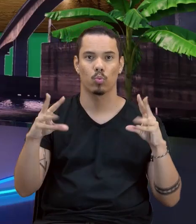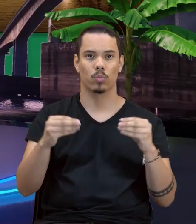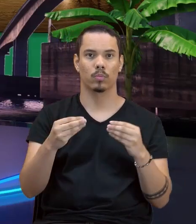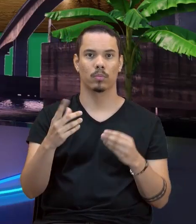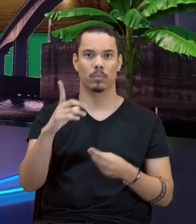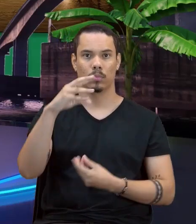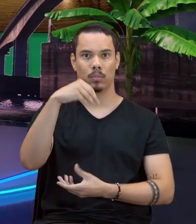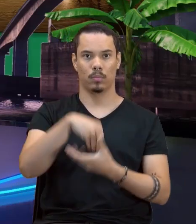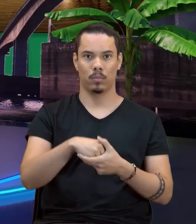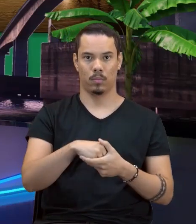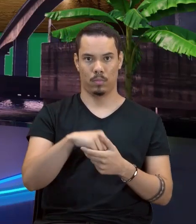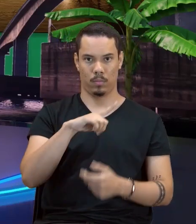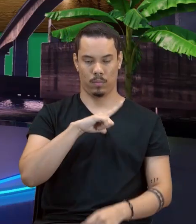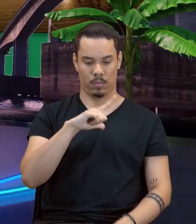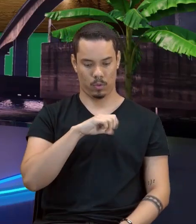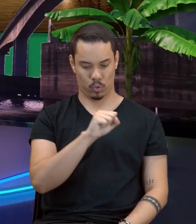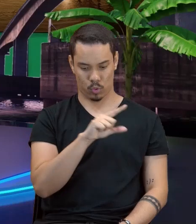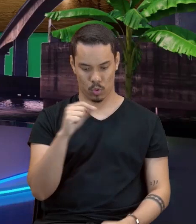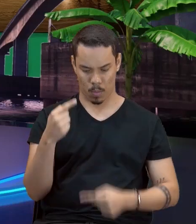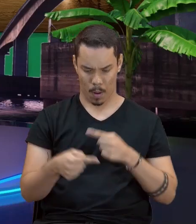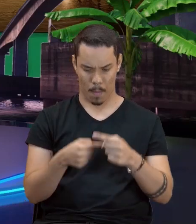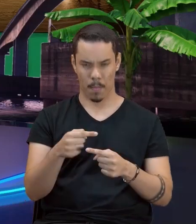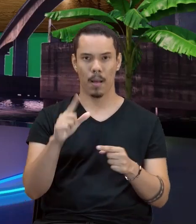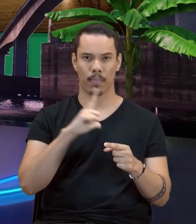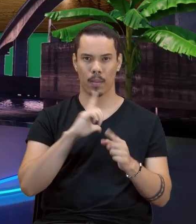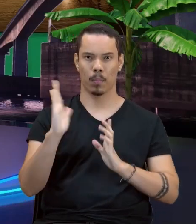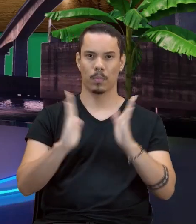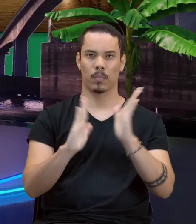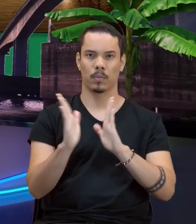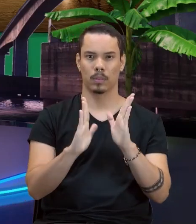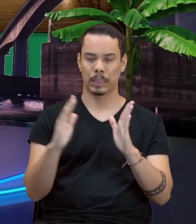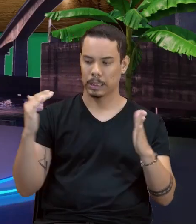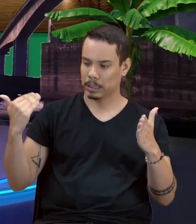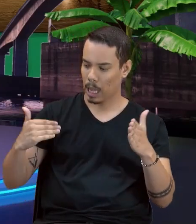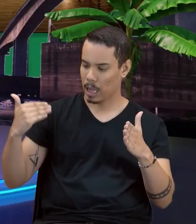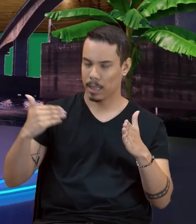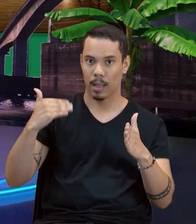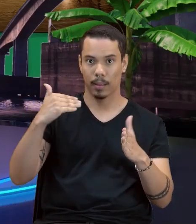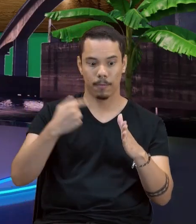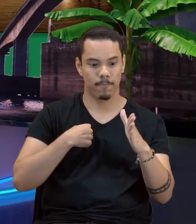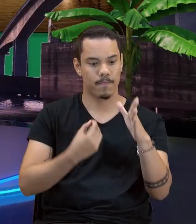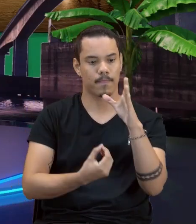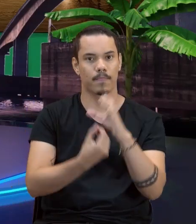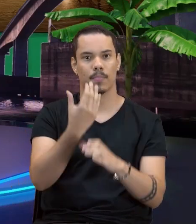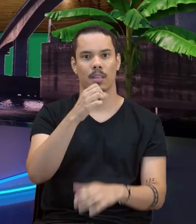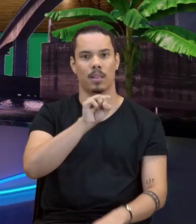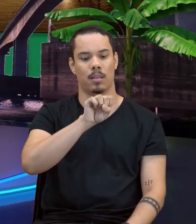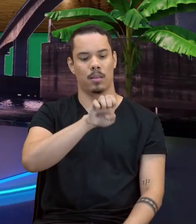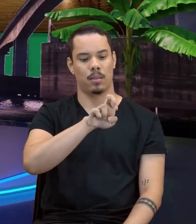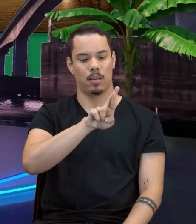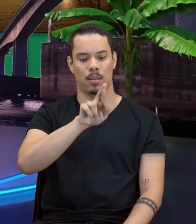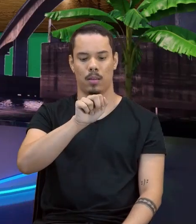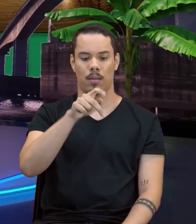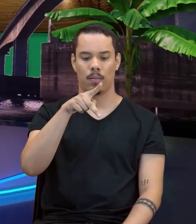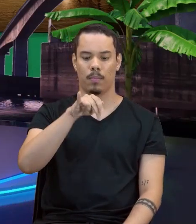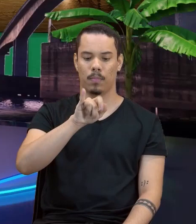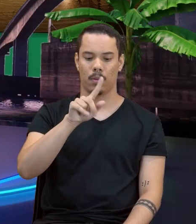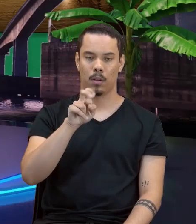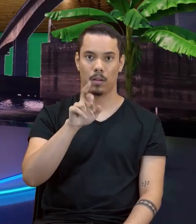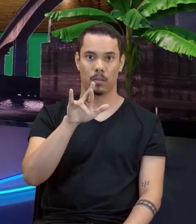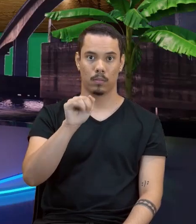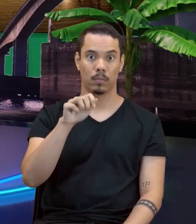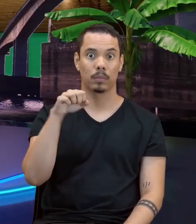solo passa com um processo aí de decomposição e gera a famosa serrapilheira. E quando o desmatamento acaba